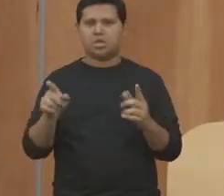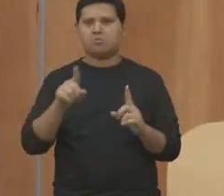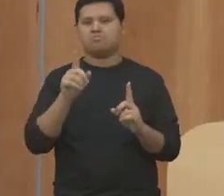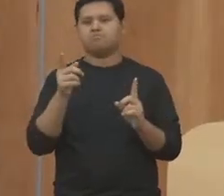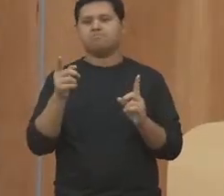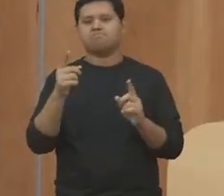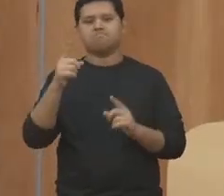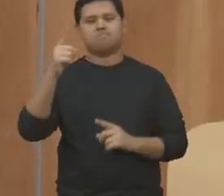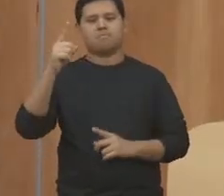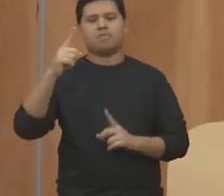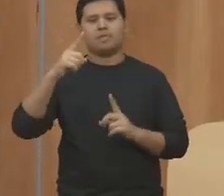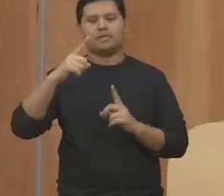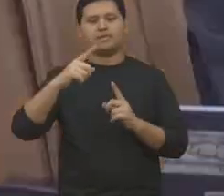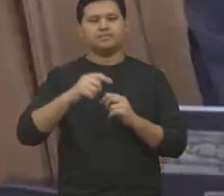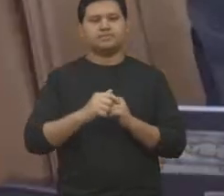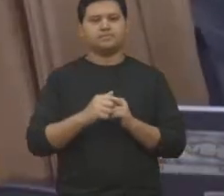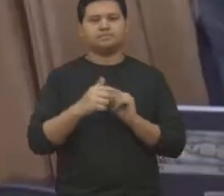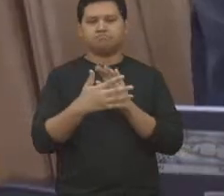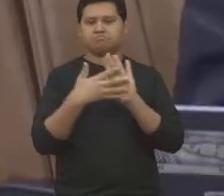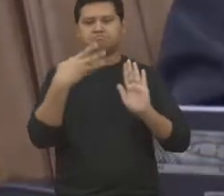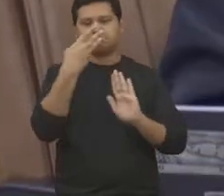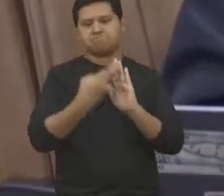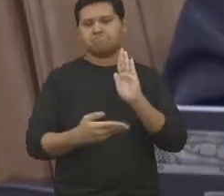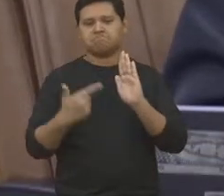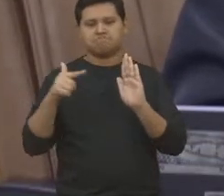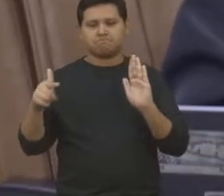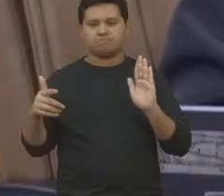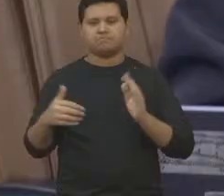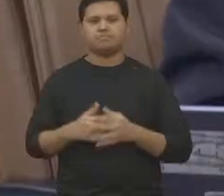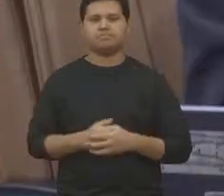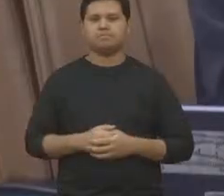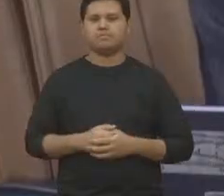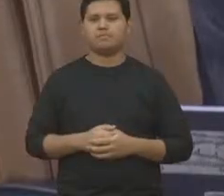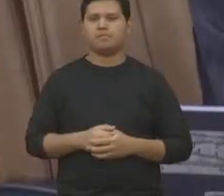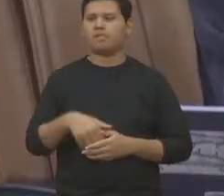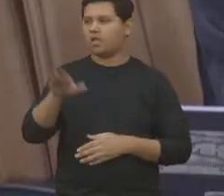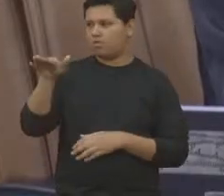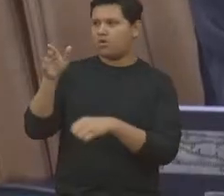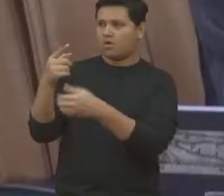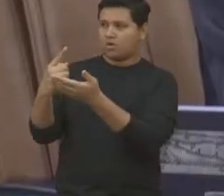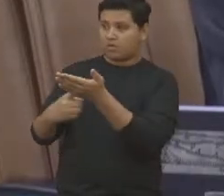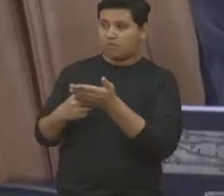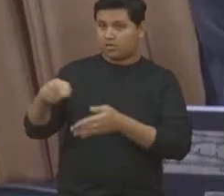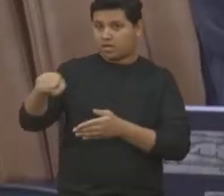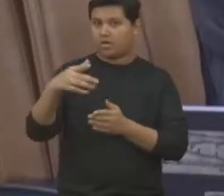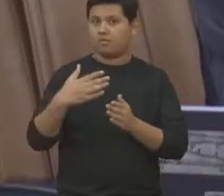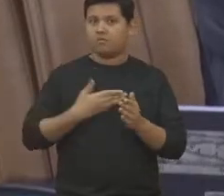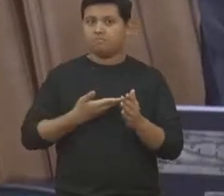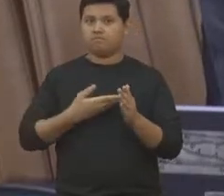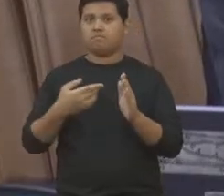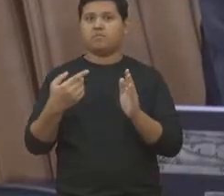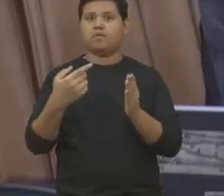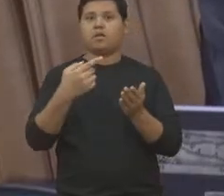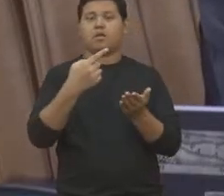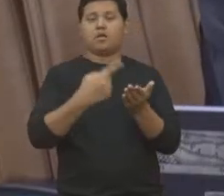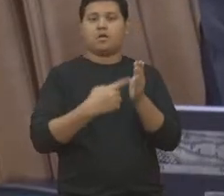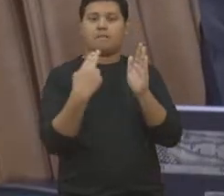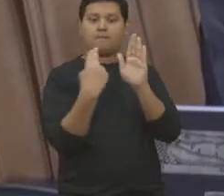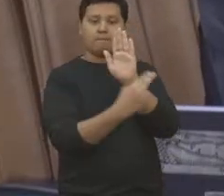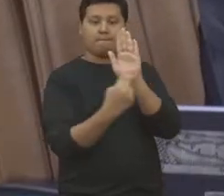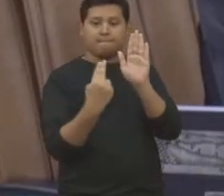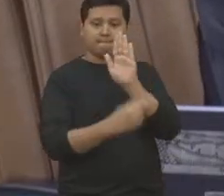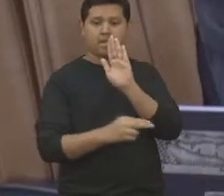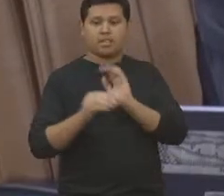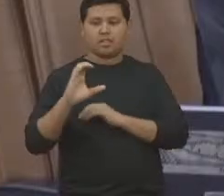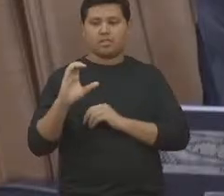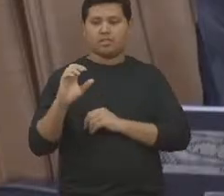ainda. Eu aproveito a deixa, Guilherme, para convidar aqui meus colegas a assinarem a requisição de CPI da Ambiental, que já